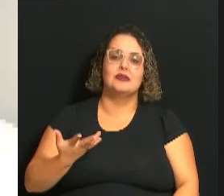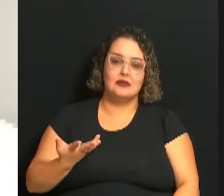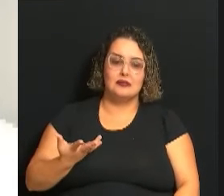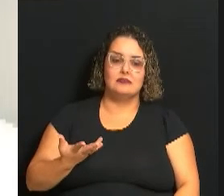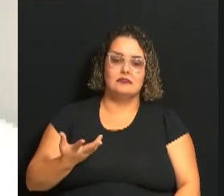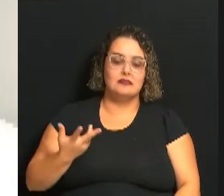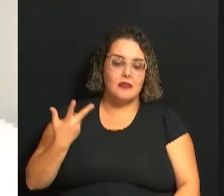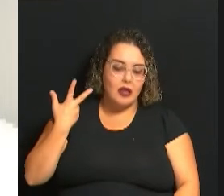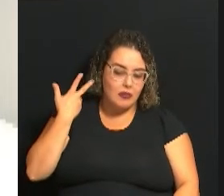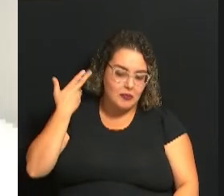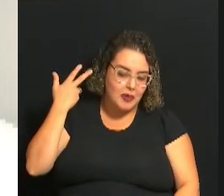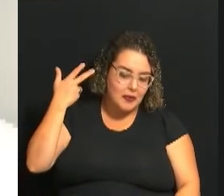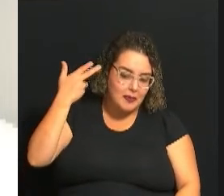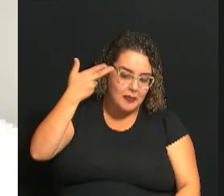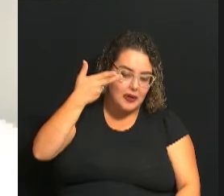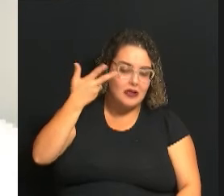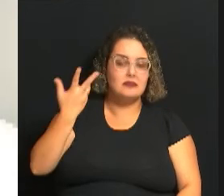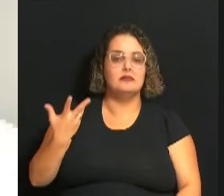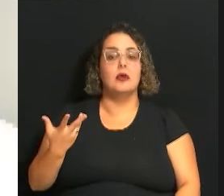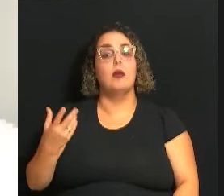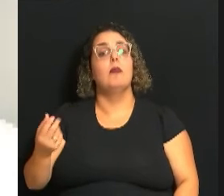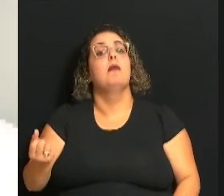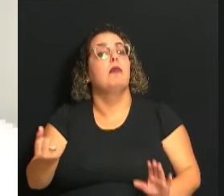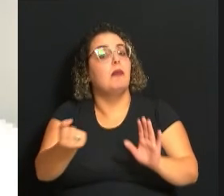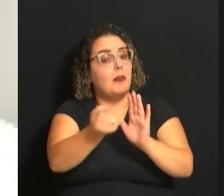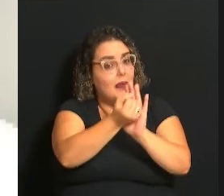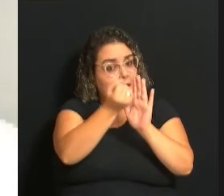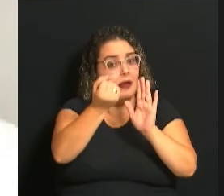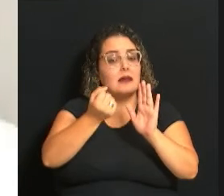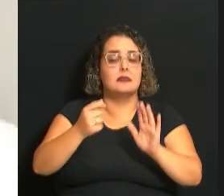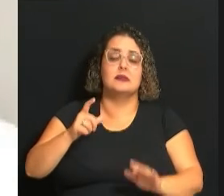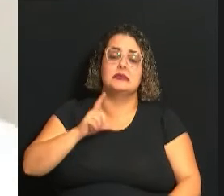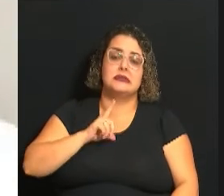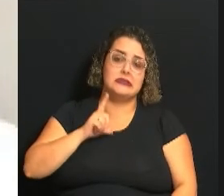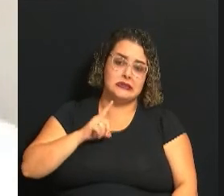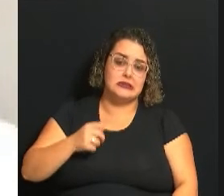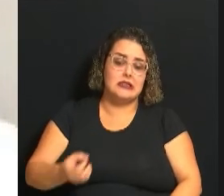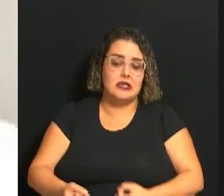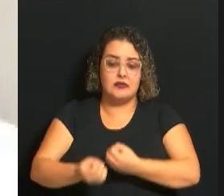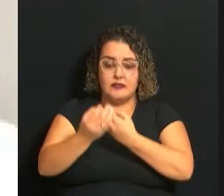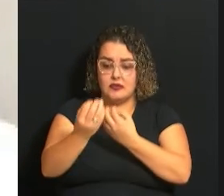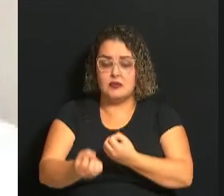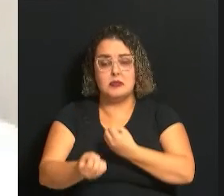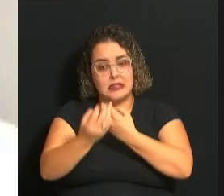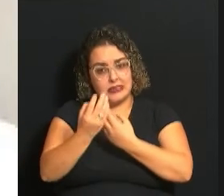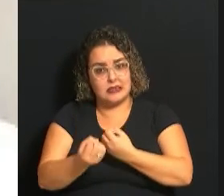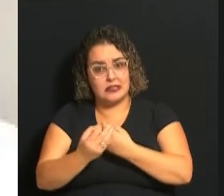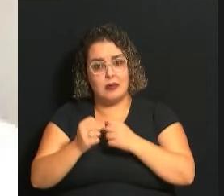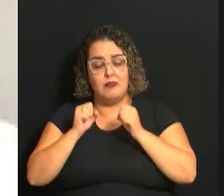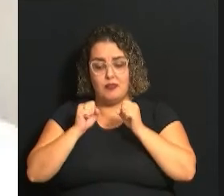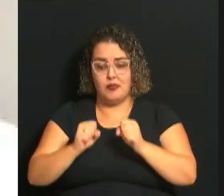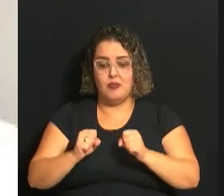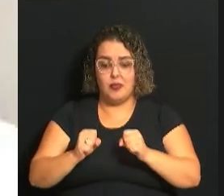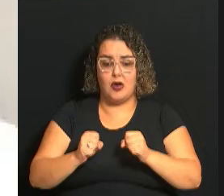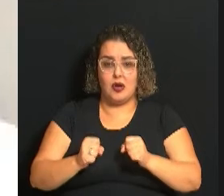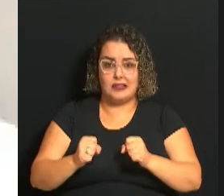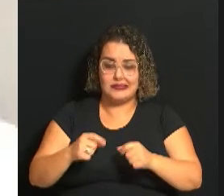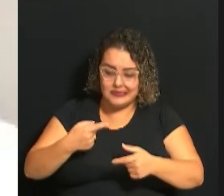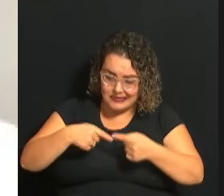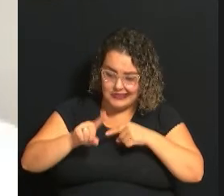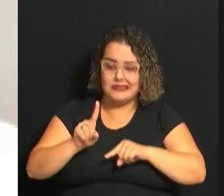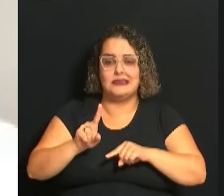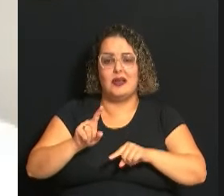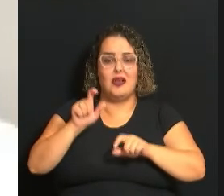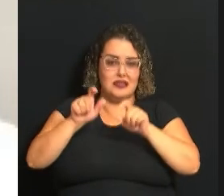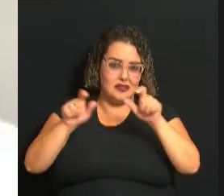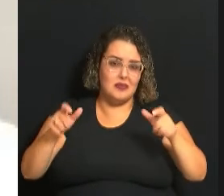vem como um marco para que possa trazer informação, para que possa ser uma fonte de superação para as pessoas,